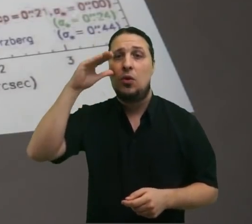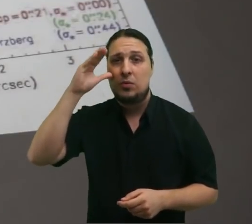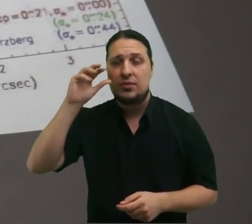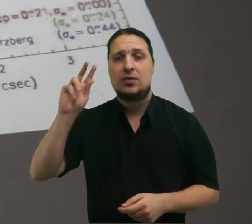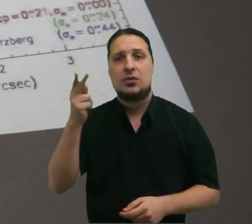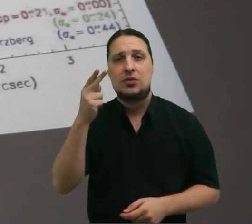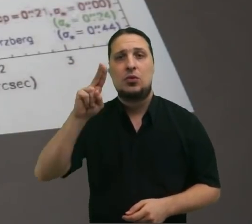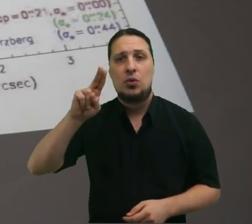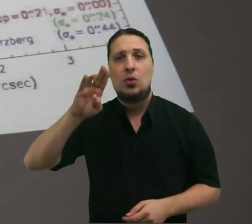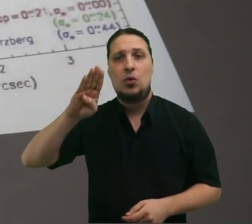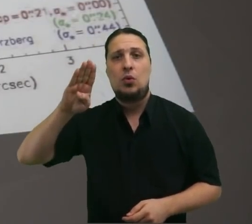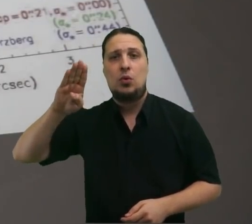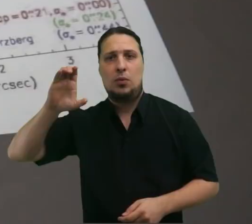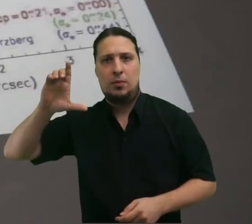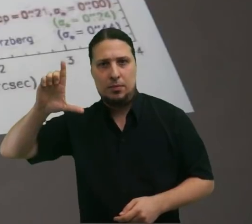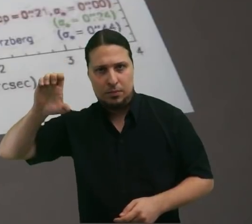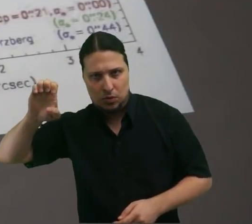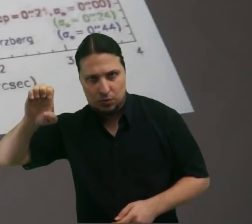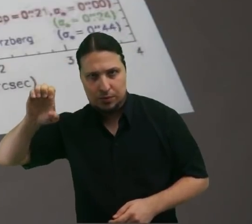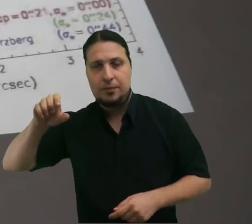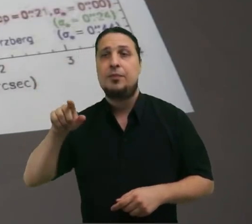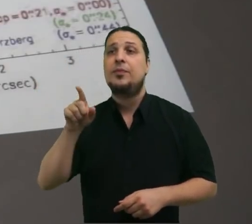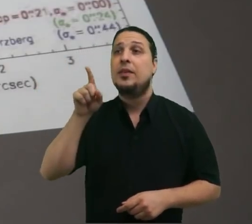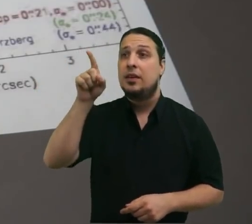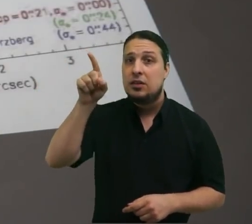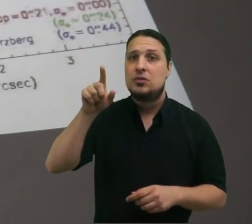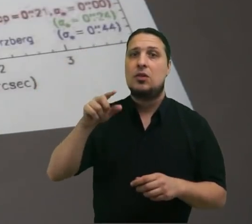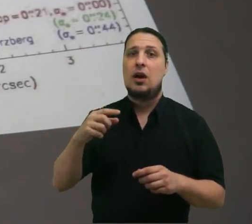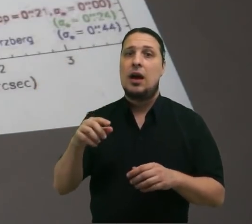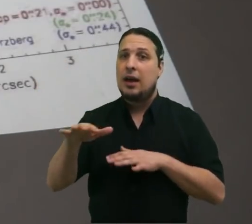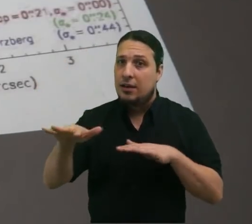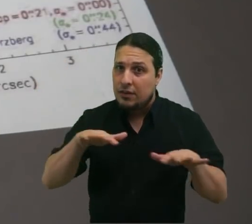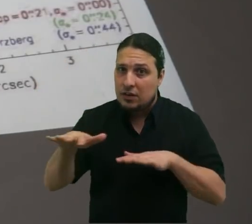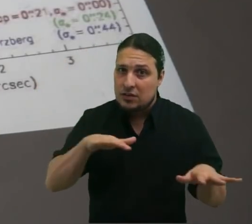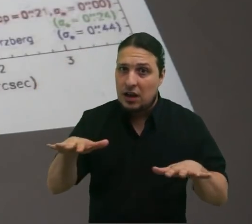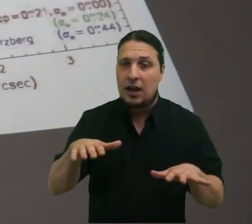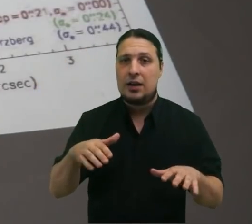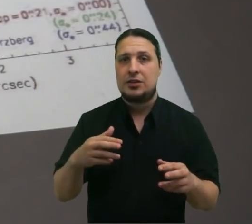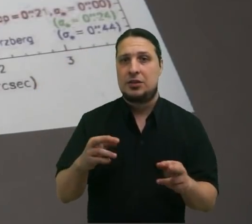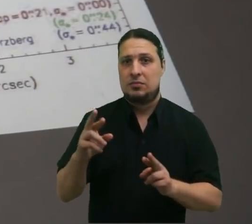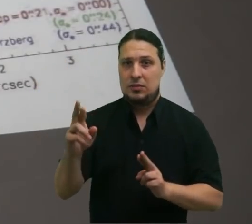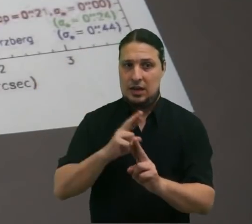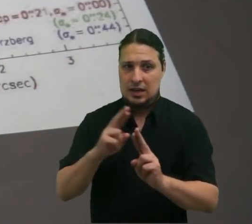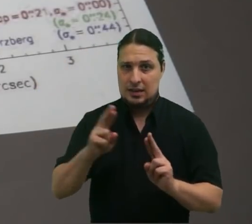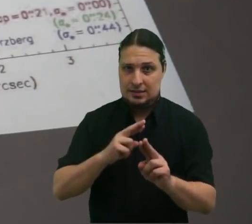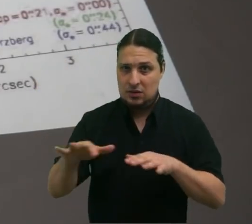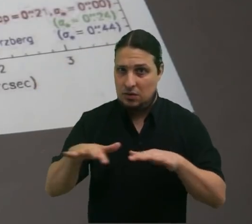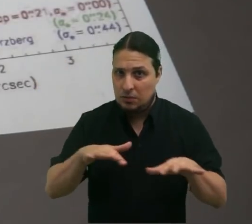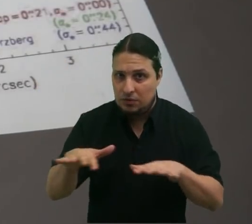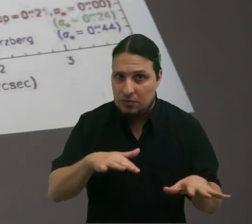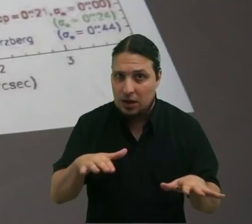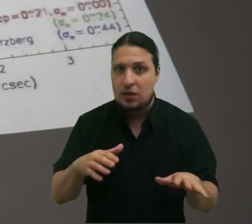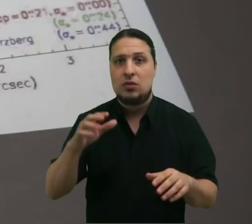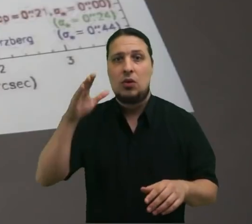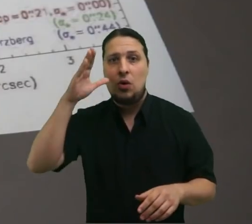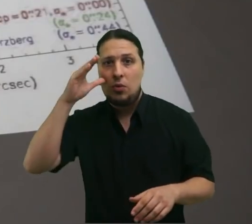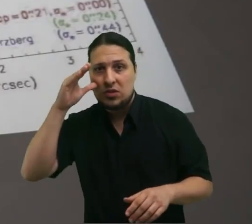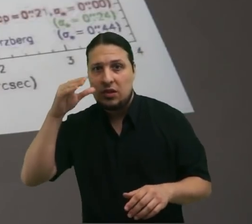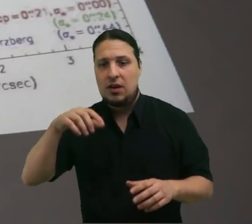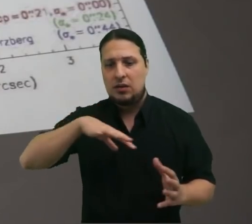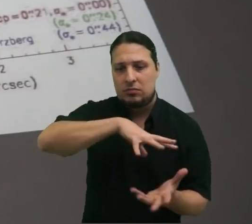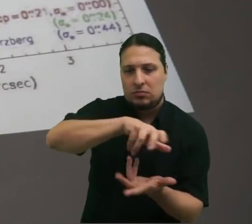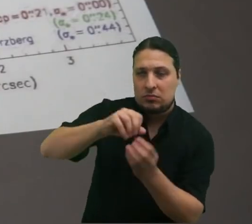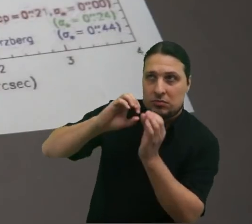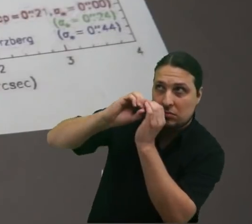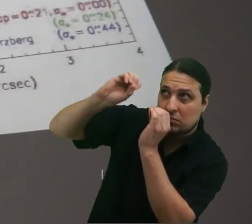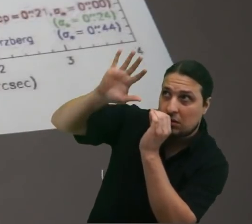E aí, olha só, tu tem uma mudança brusca na velocidade. Ó. Tem pontos aqui que estão bem fora do que tu espera aqui com o